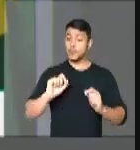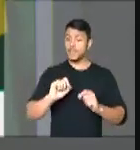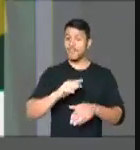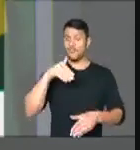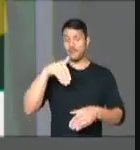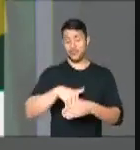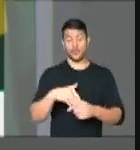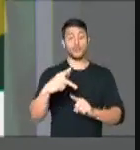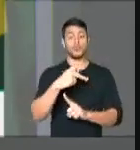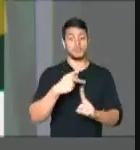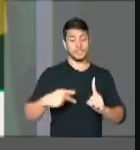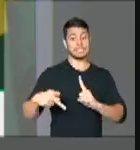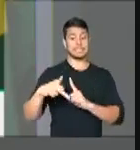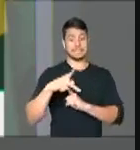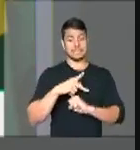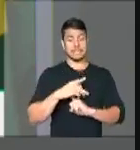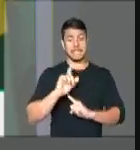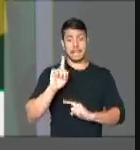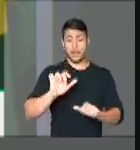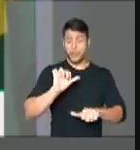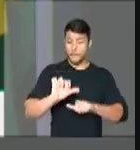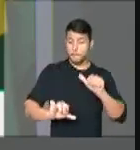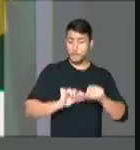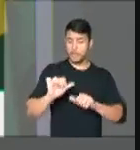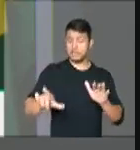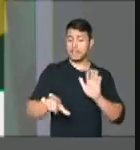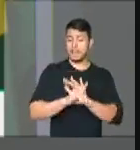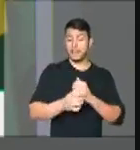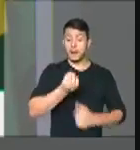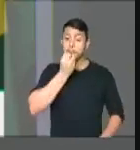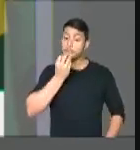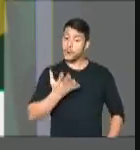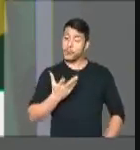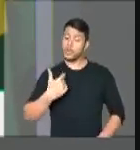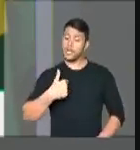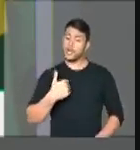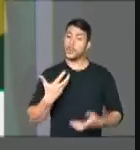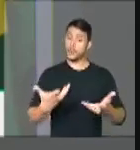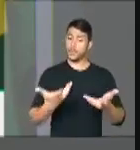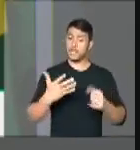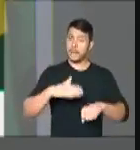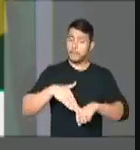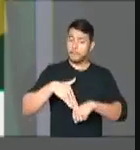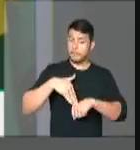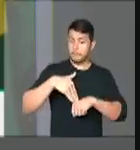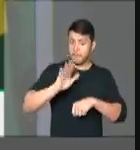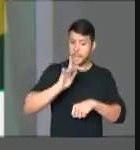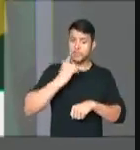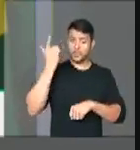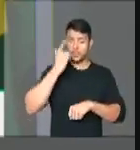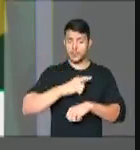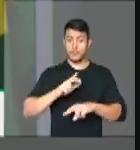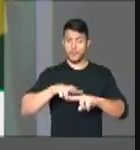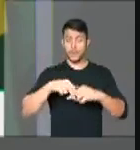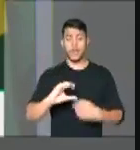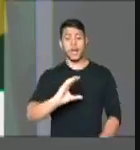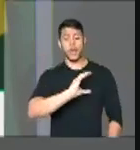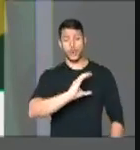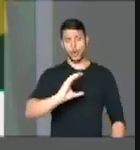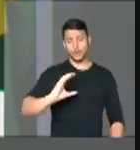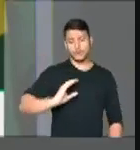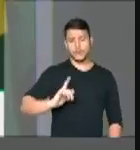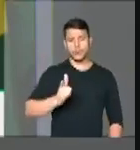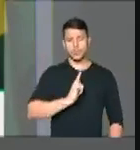a reforma da Previdência, uma reforma possível. Eu esperava mais, eu esperava que a reforma que já saiu da comissão um